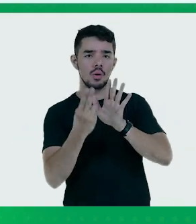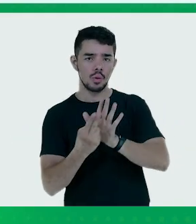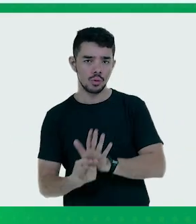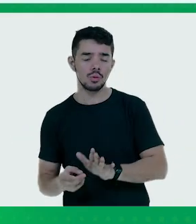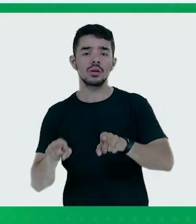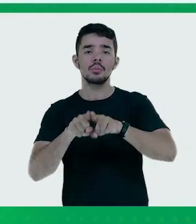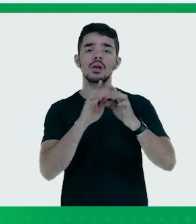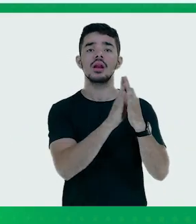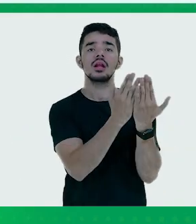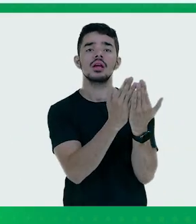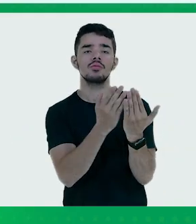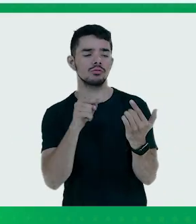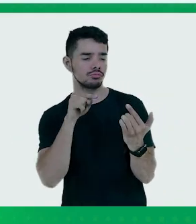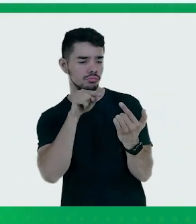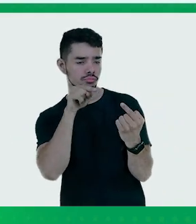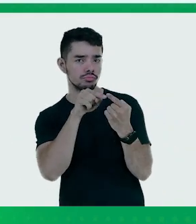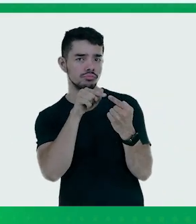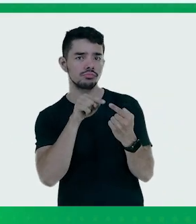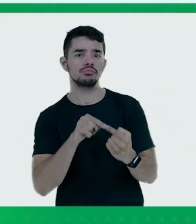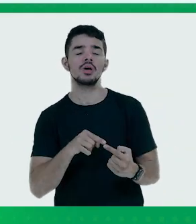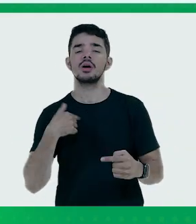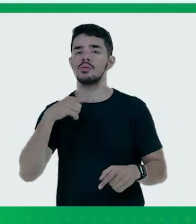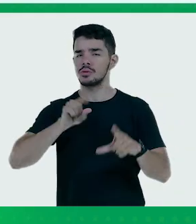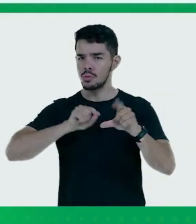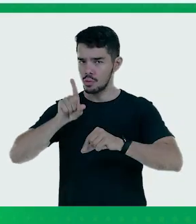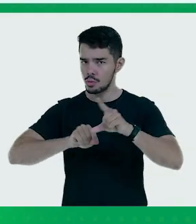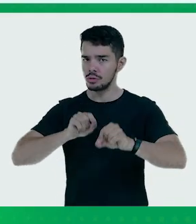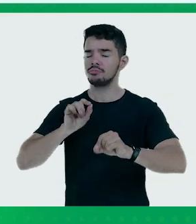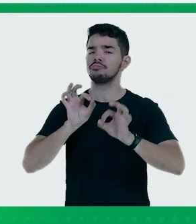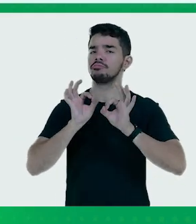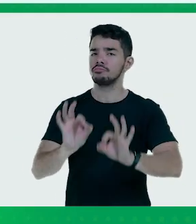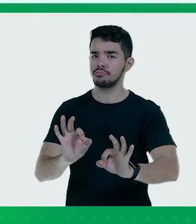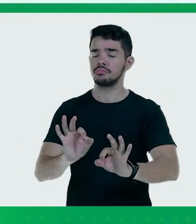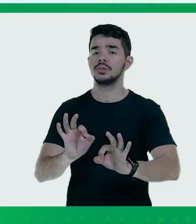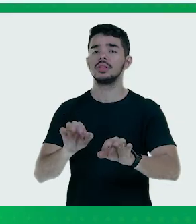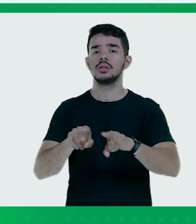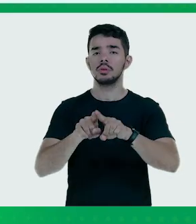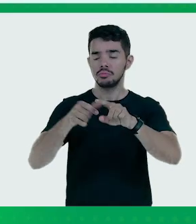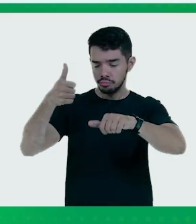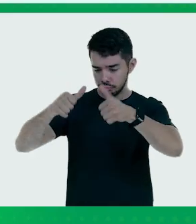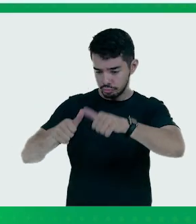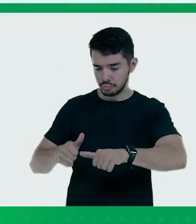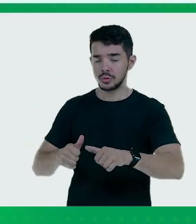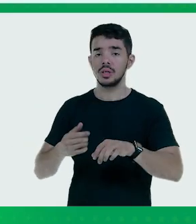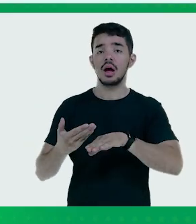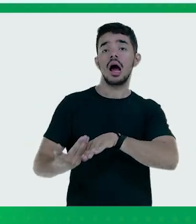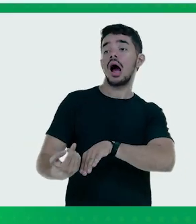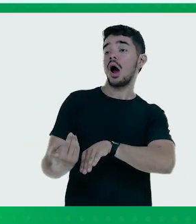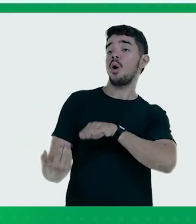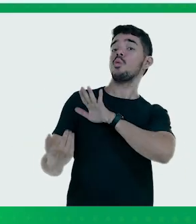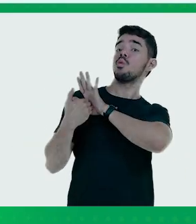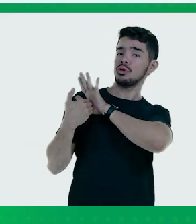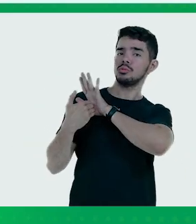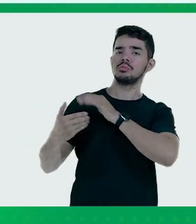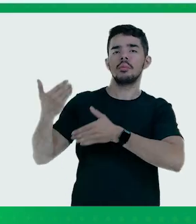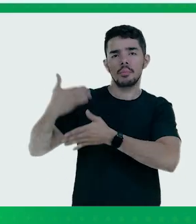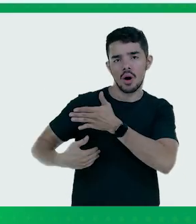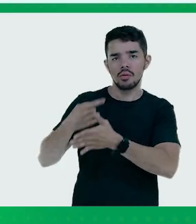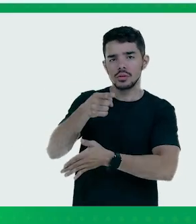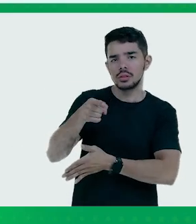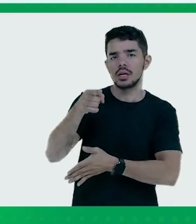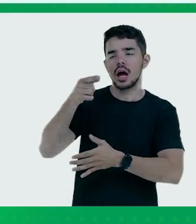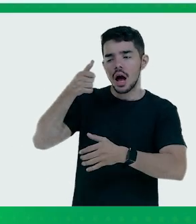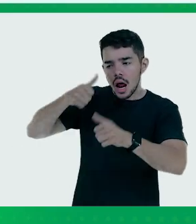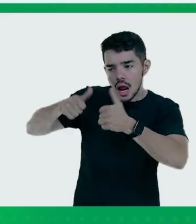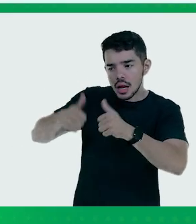as obras relevantes, as quais escolhi com muito cuidado e averiguação das últimas provas, para que vocês possam